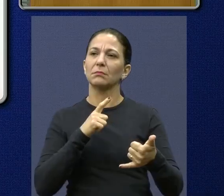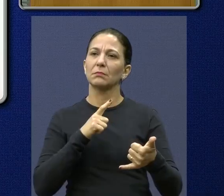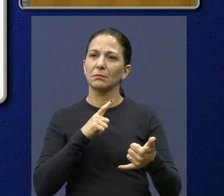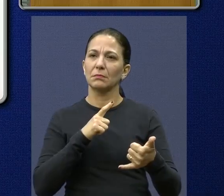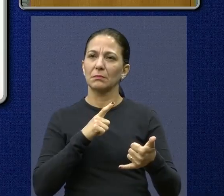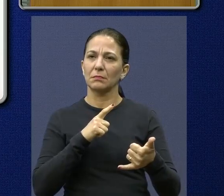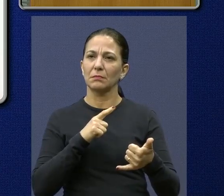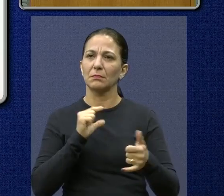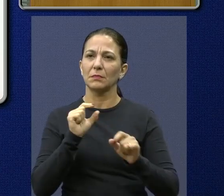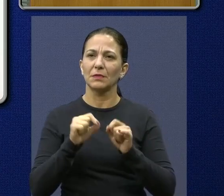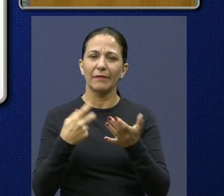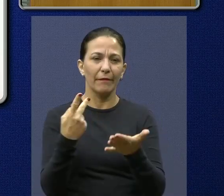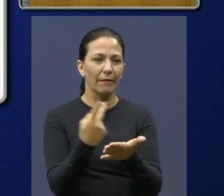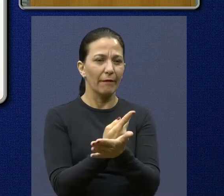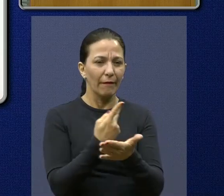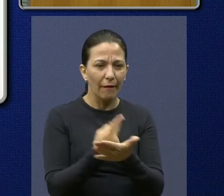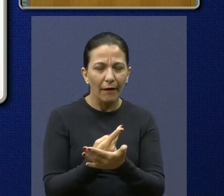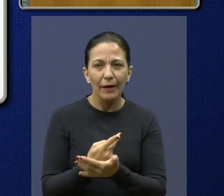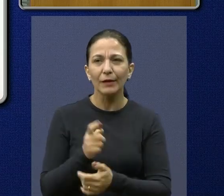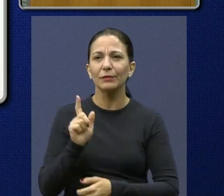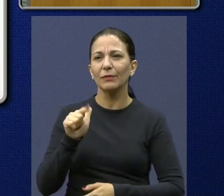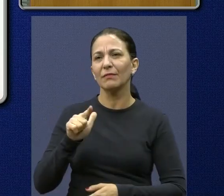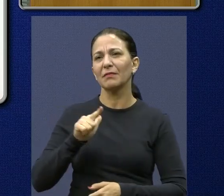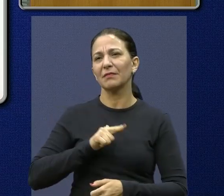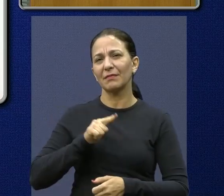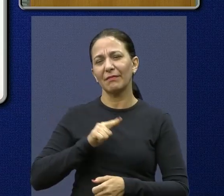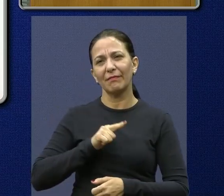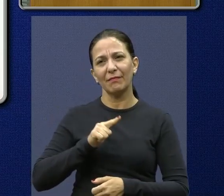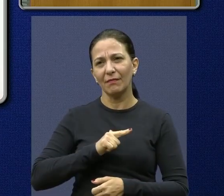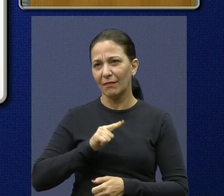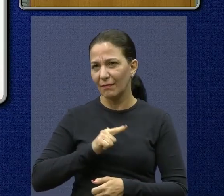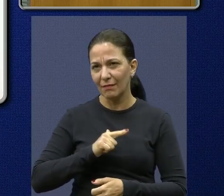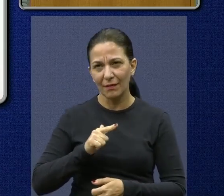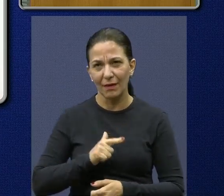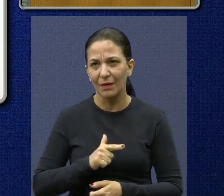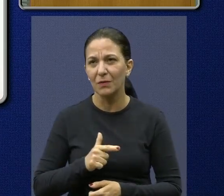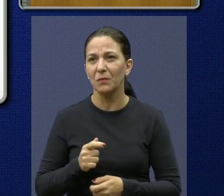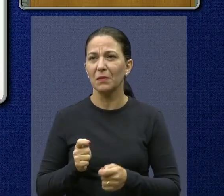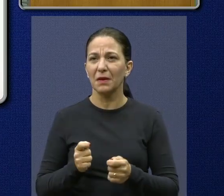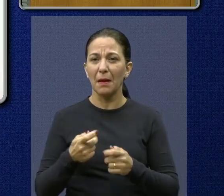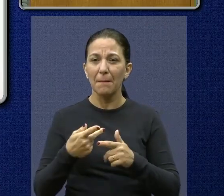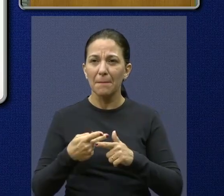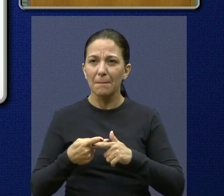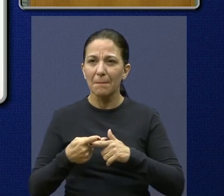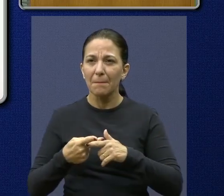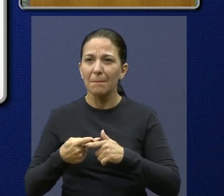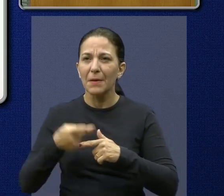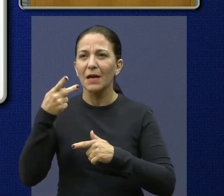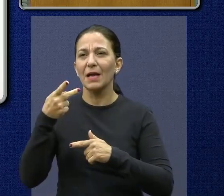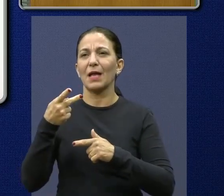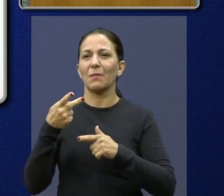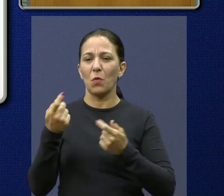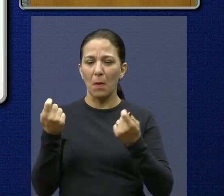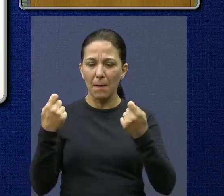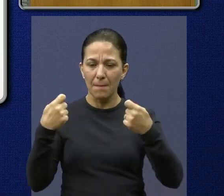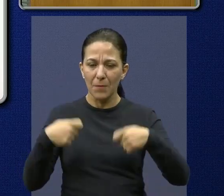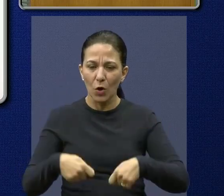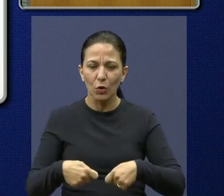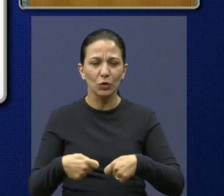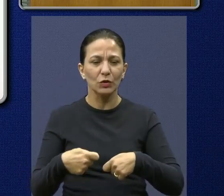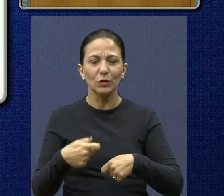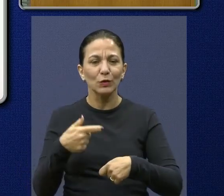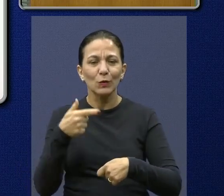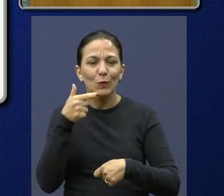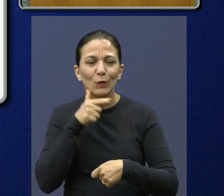que são irregulares, né? Porque a Secretaria de Prêmios e Apostas não consegue cancelar o ID dessas